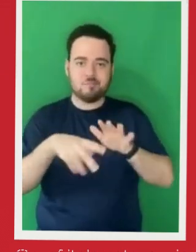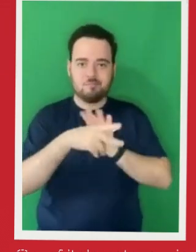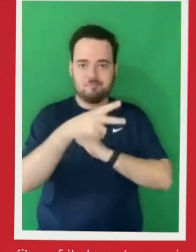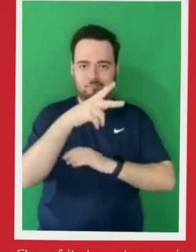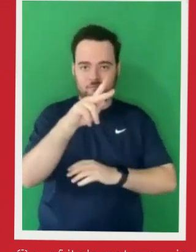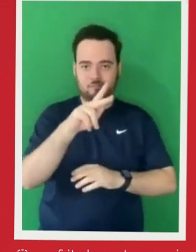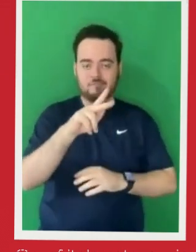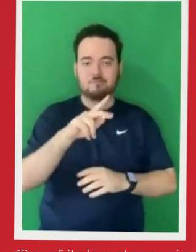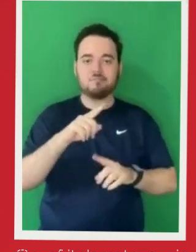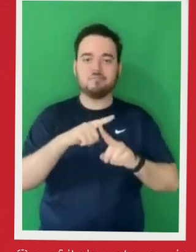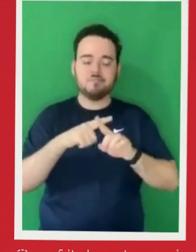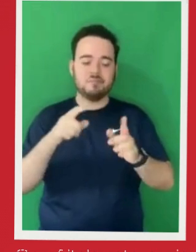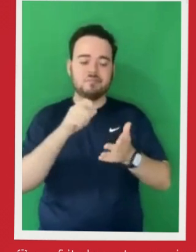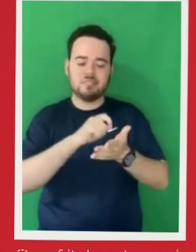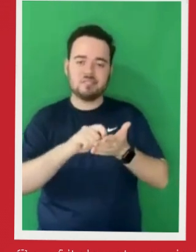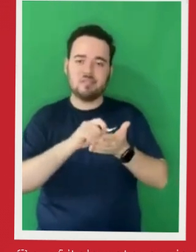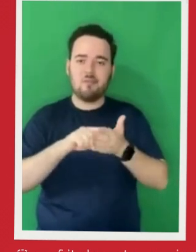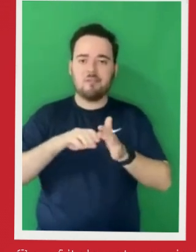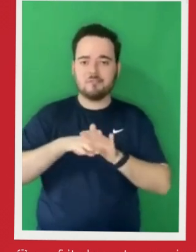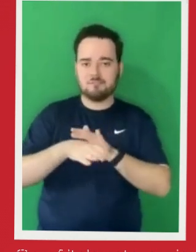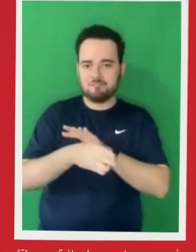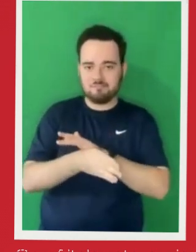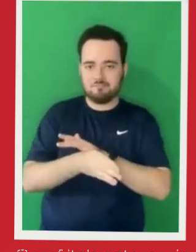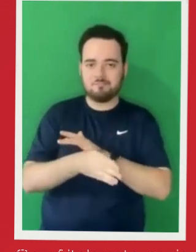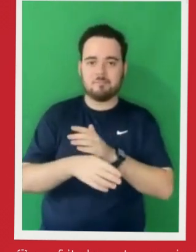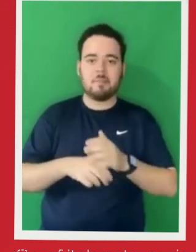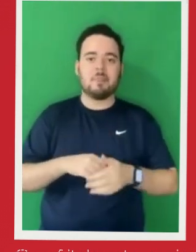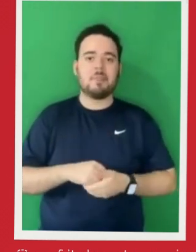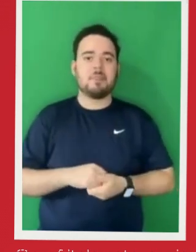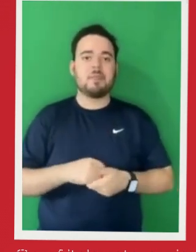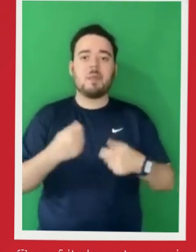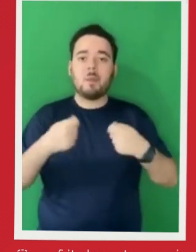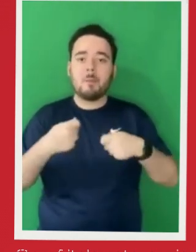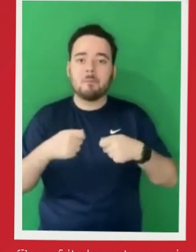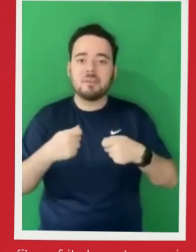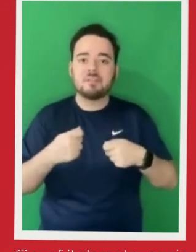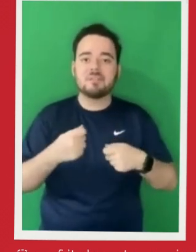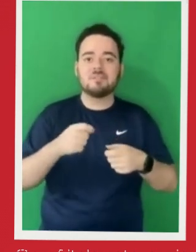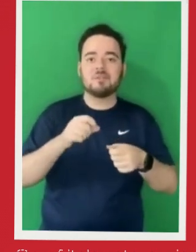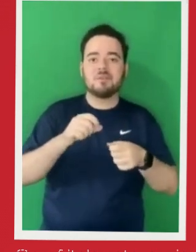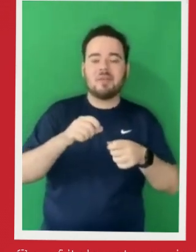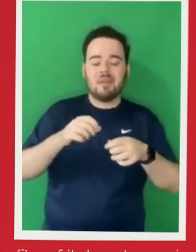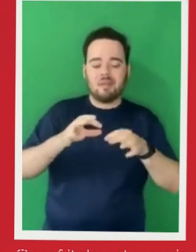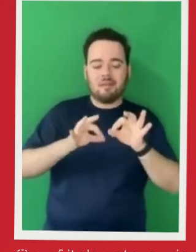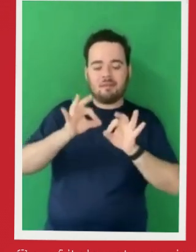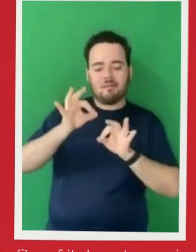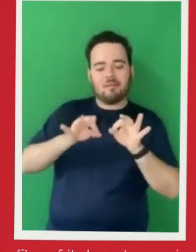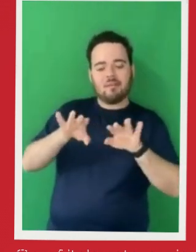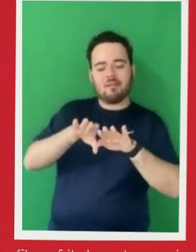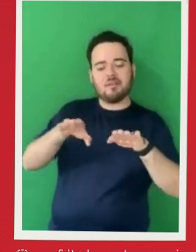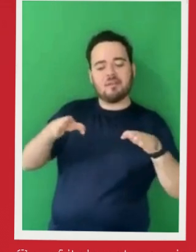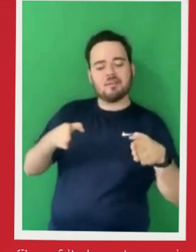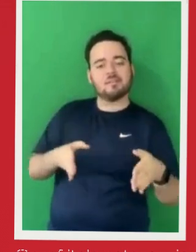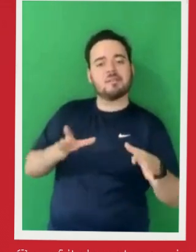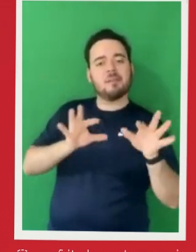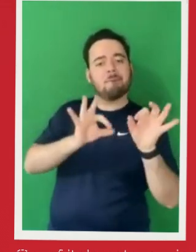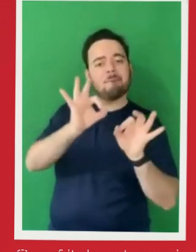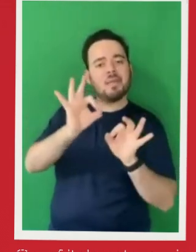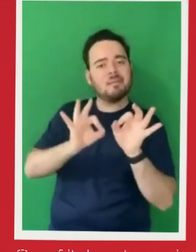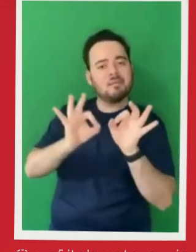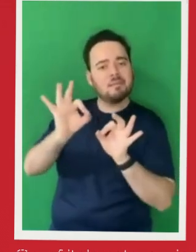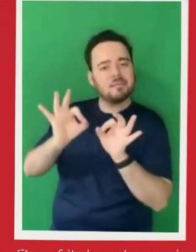você. Mas anote os seus hábitos. Eu preciso fazer pequenos rituais de preparação, arrumar a minha